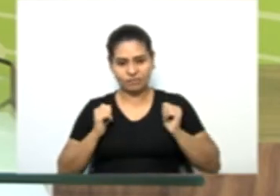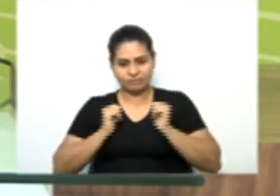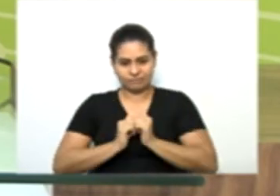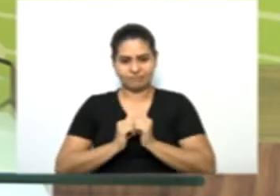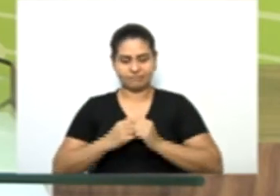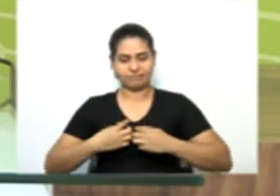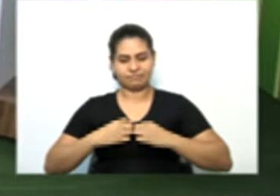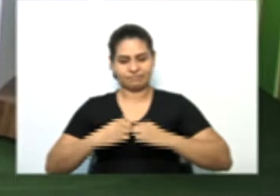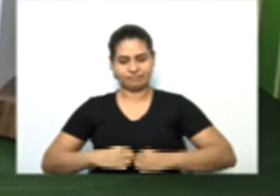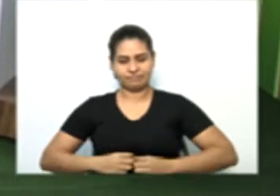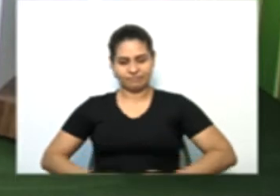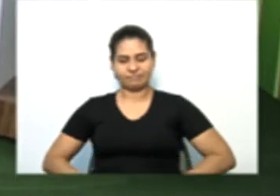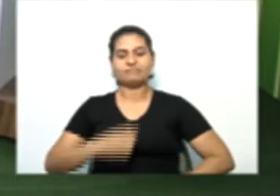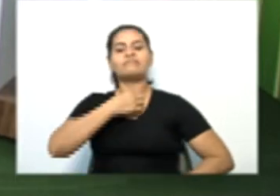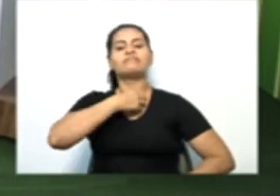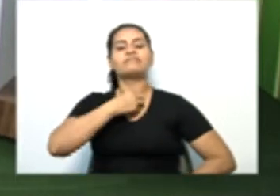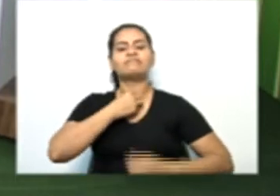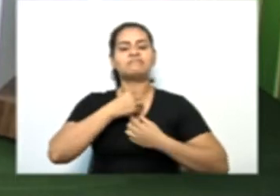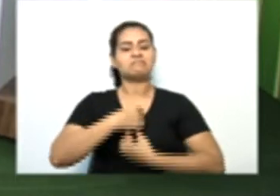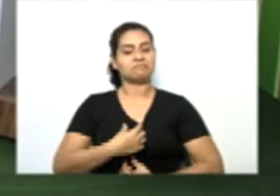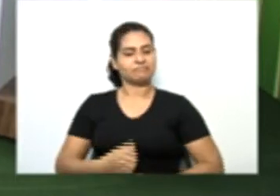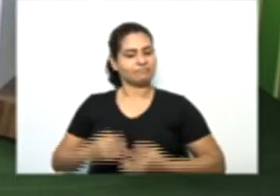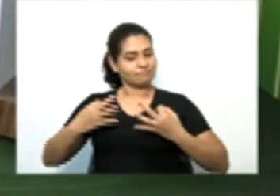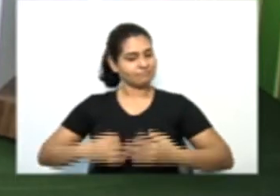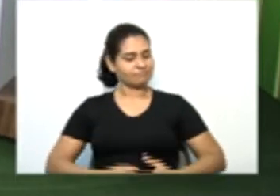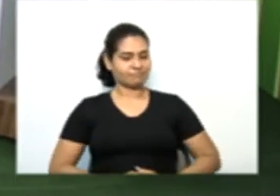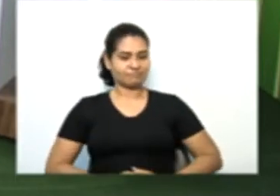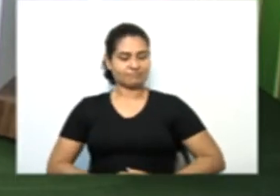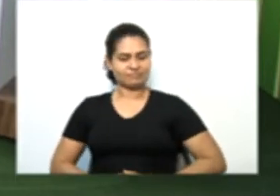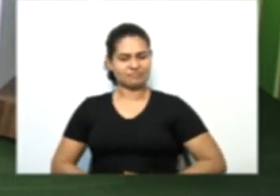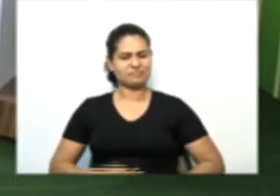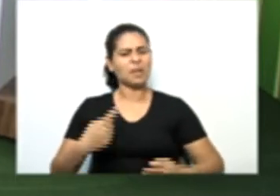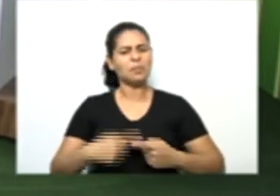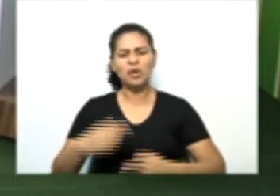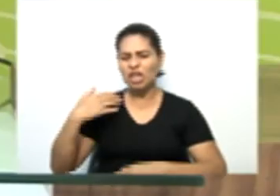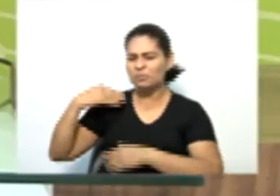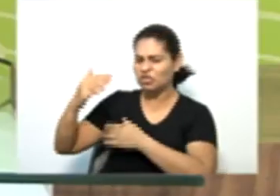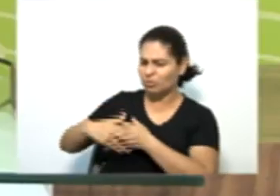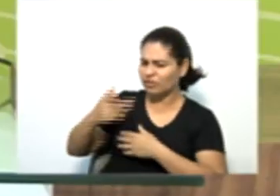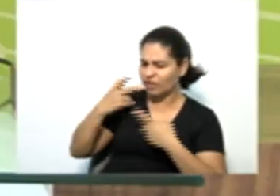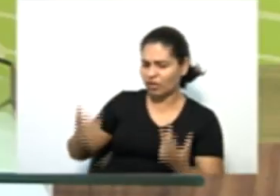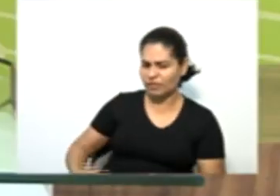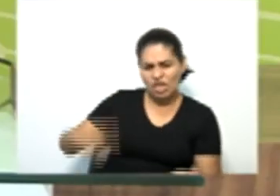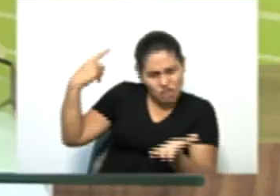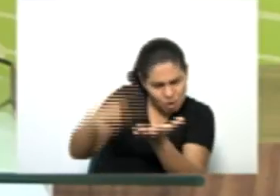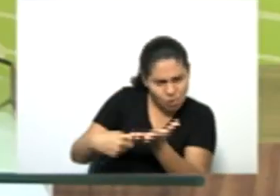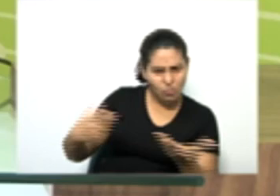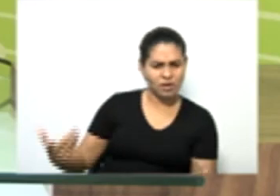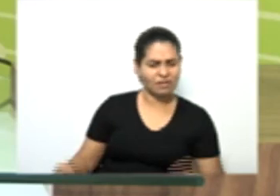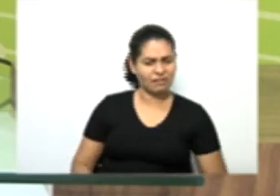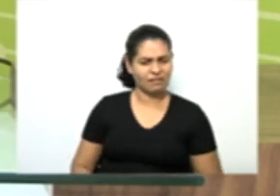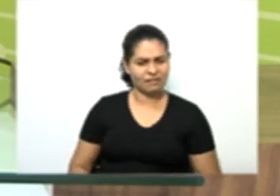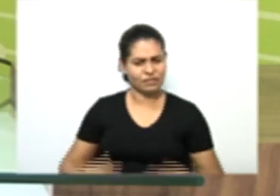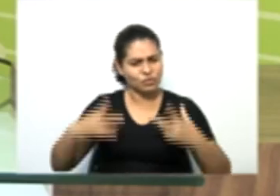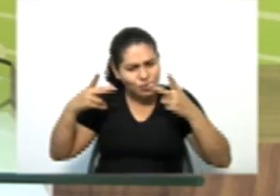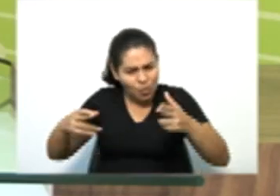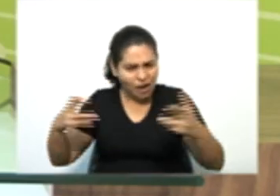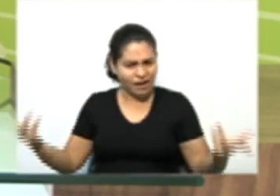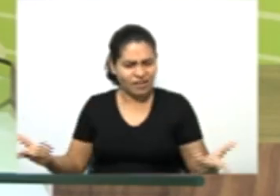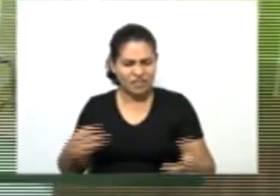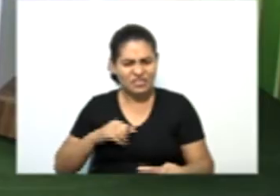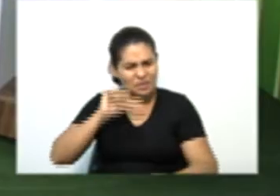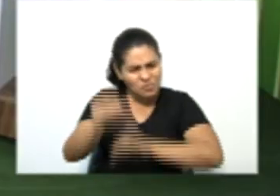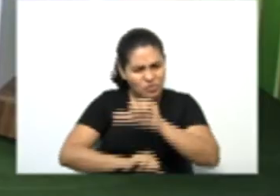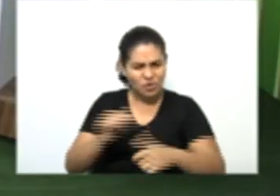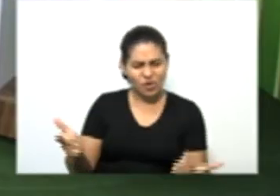gravata. Levei outro puxão de orelha, acredita? Levou. Foi. Por quê, professor? Por quê, pô? A gente combinou vir de terno, ele vem de jaqueta, cara. Pois é, eu vim